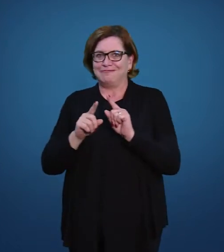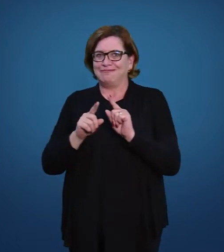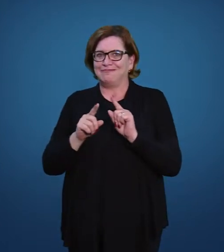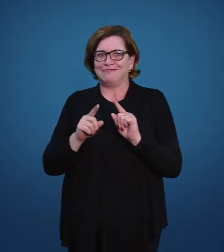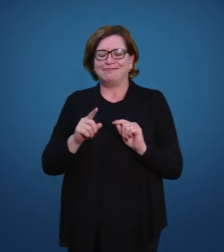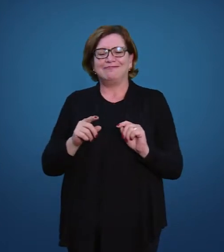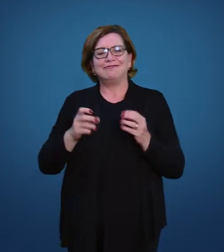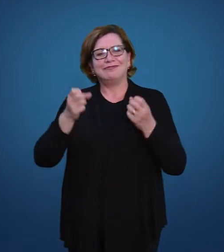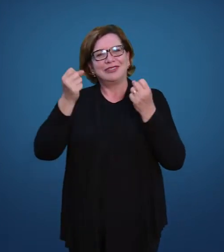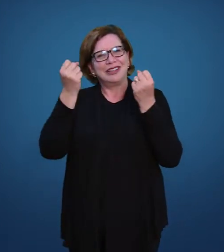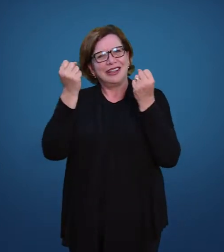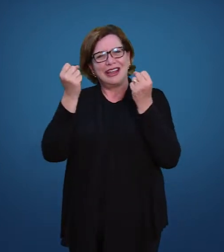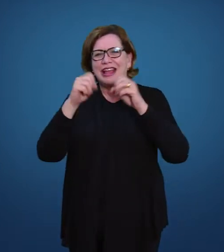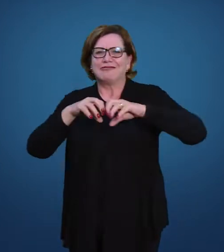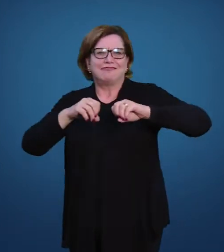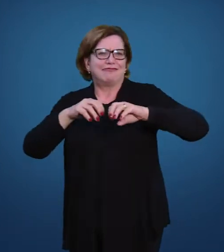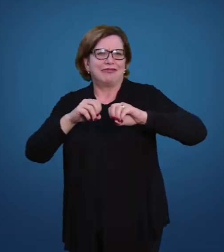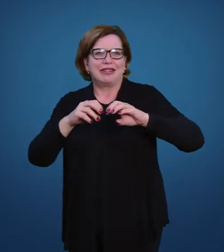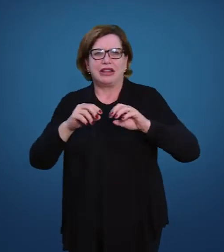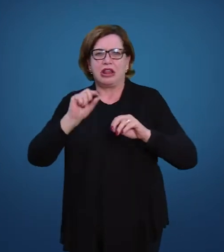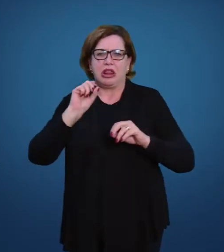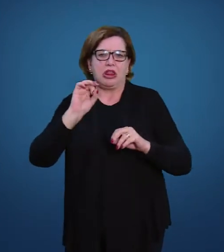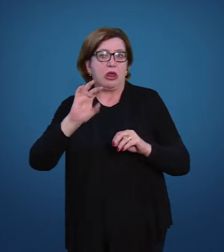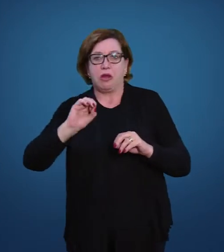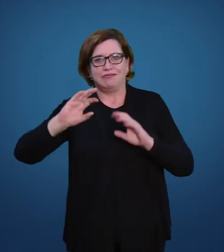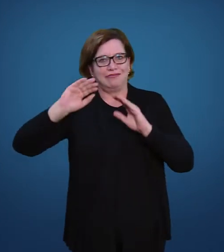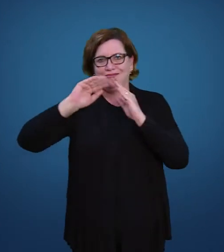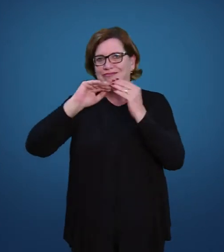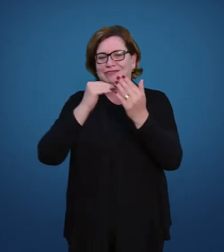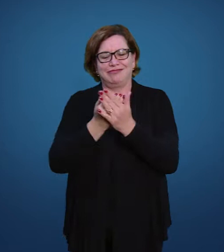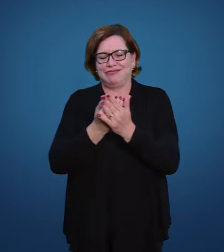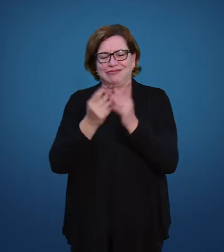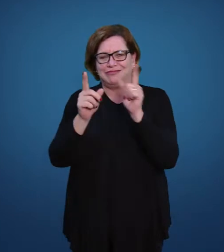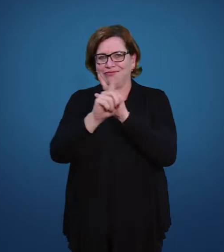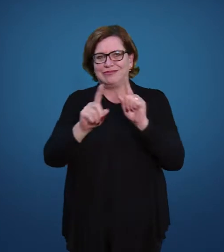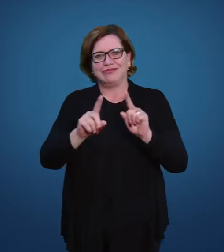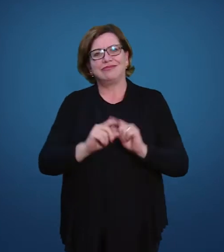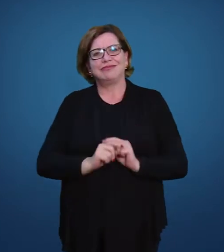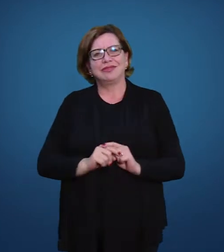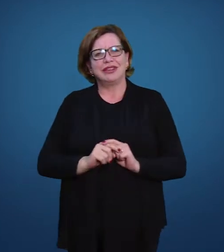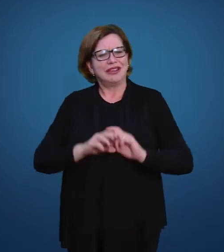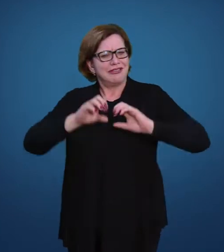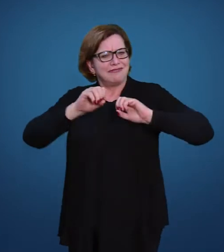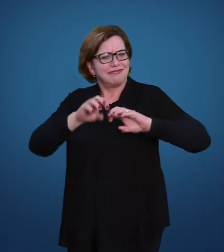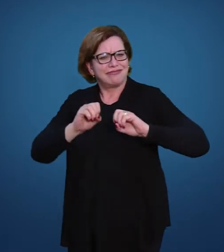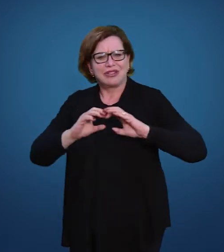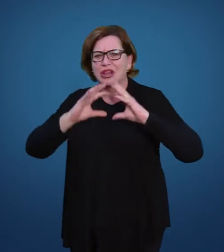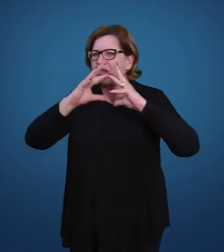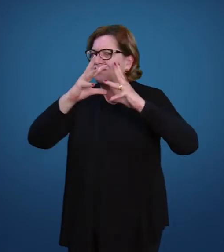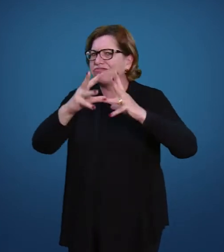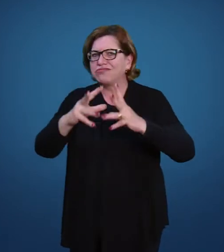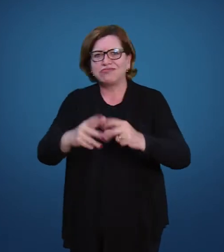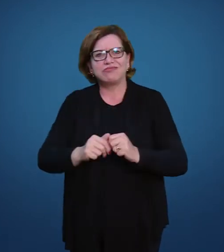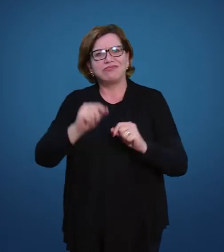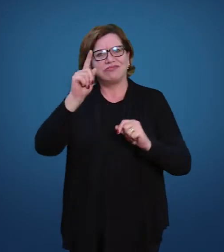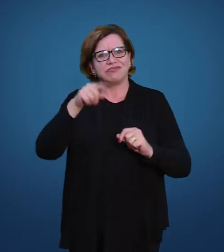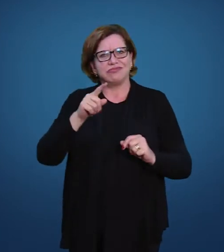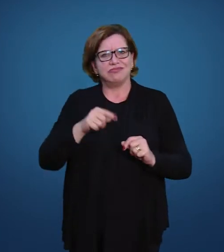aqui de que a educação só acontece na escola, né? Educação é todo aquele processo